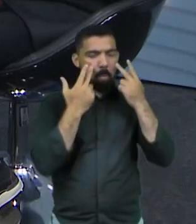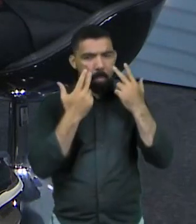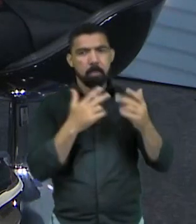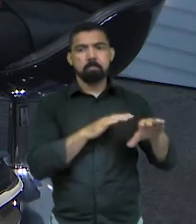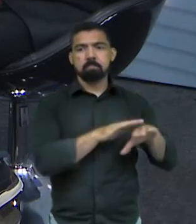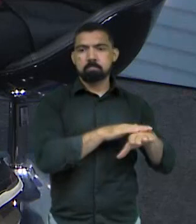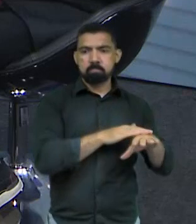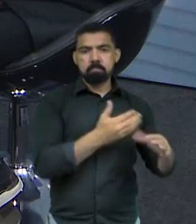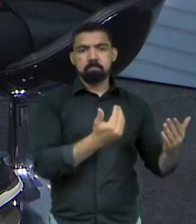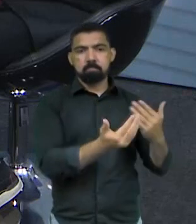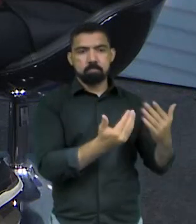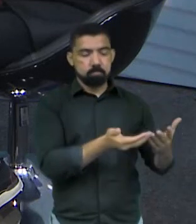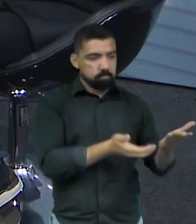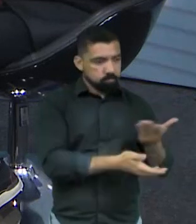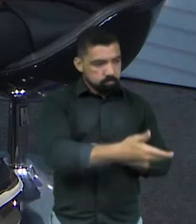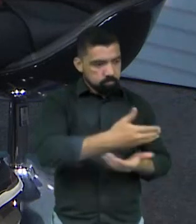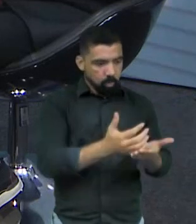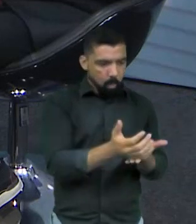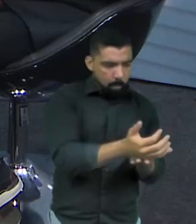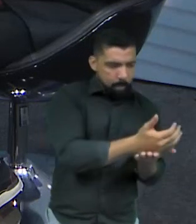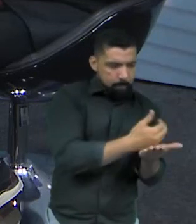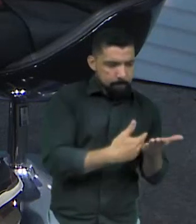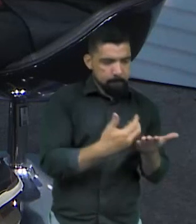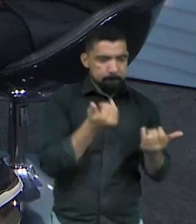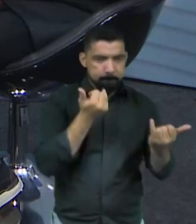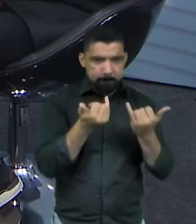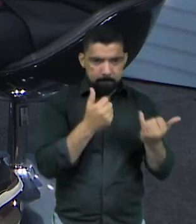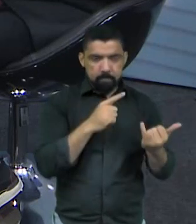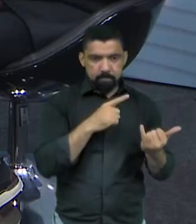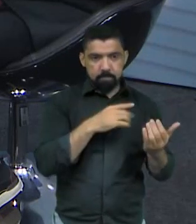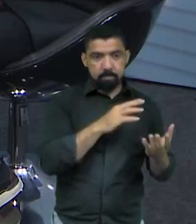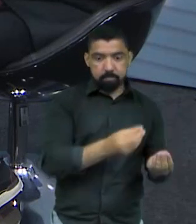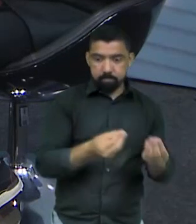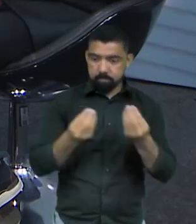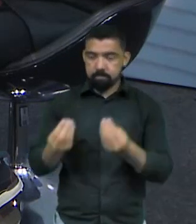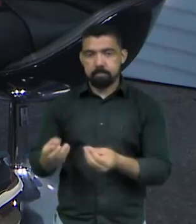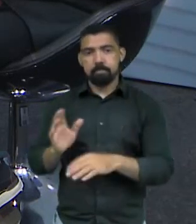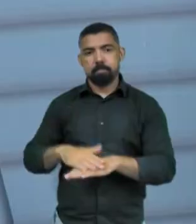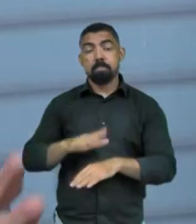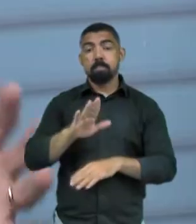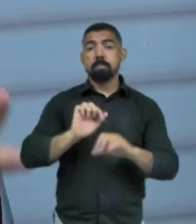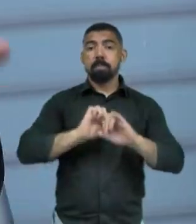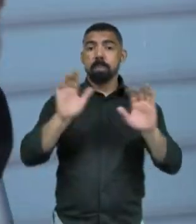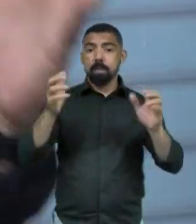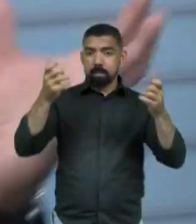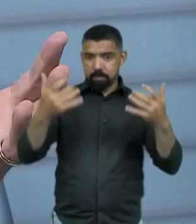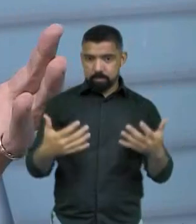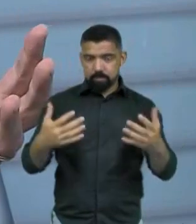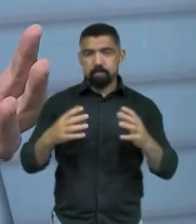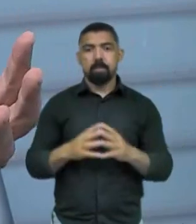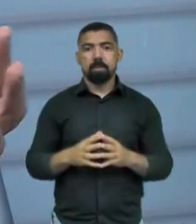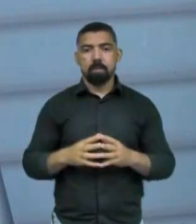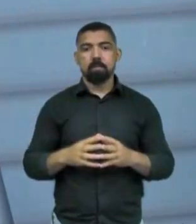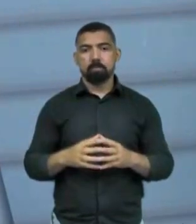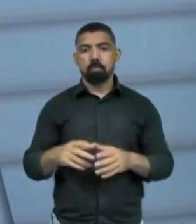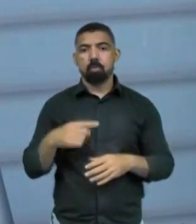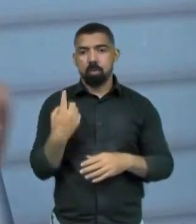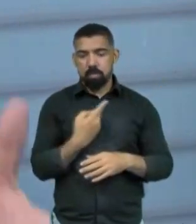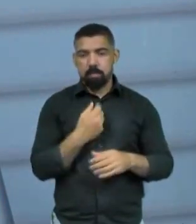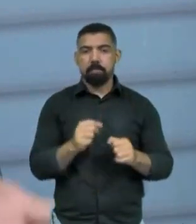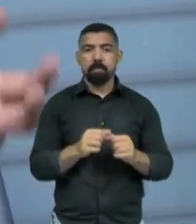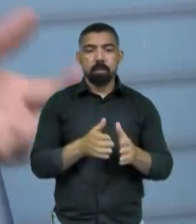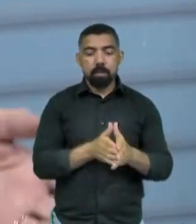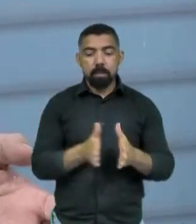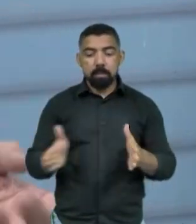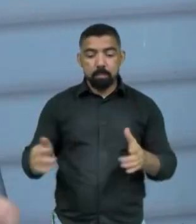essa orquestração. Então, acho que eu gosto muito de deixar isso claro, né, que nós fizemos foi todo esse processo, mas o que